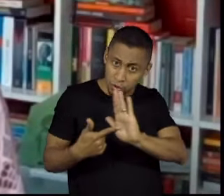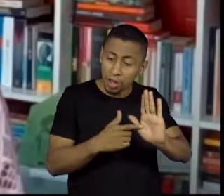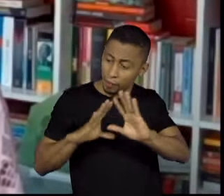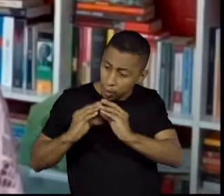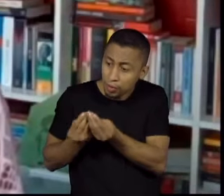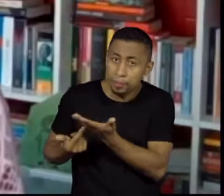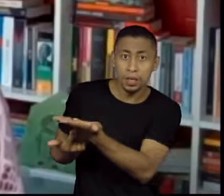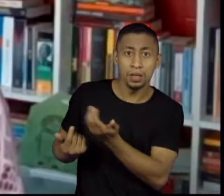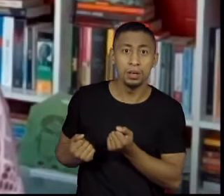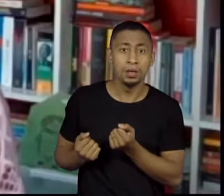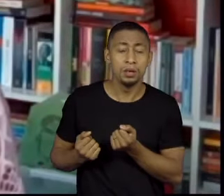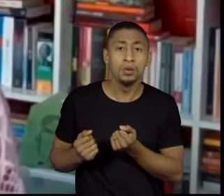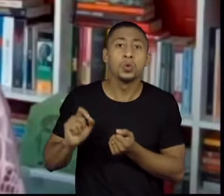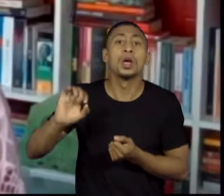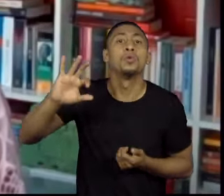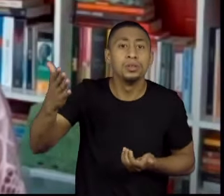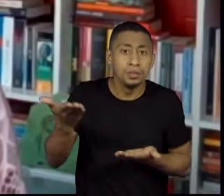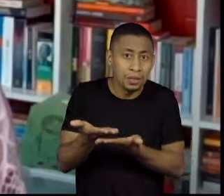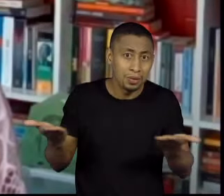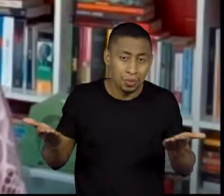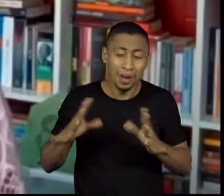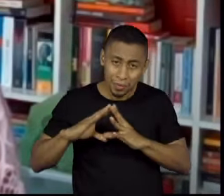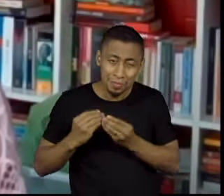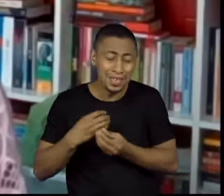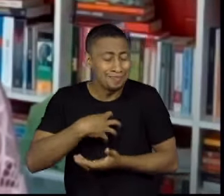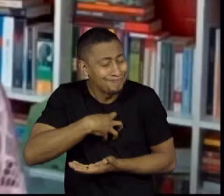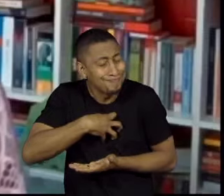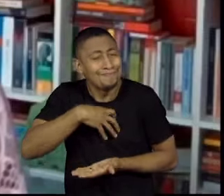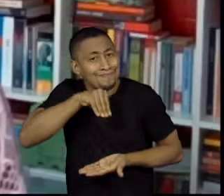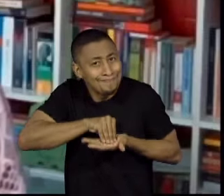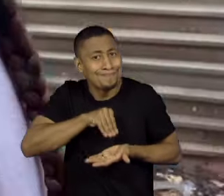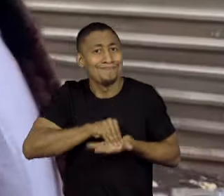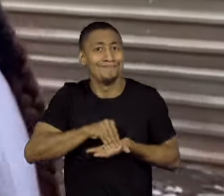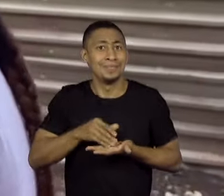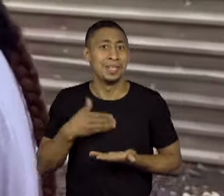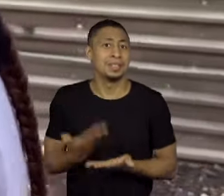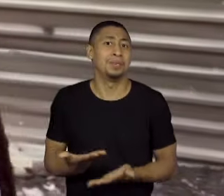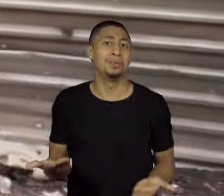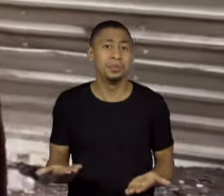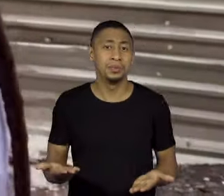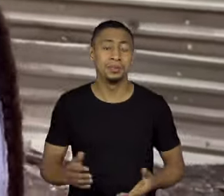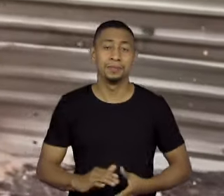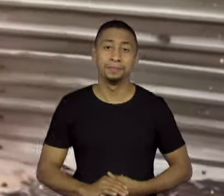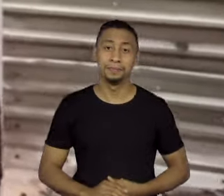Um mínimo de retorno para as famílias que ainda sentem todo dia essa ausência.